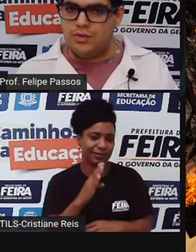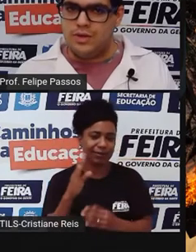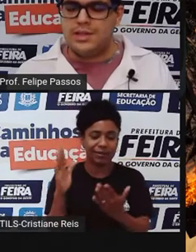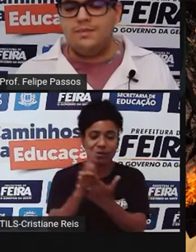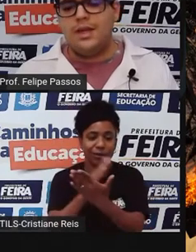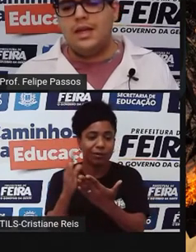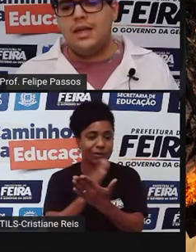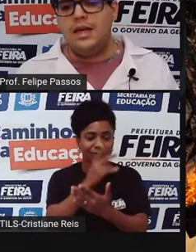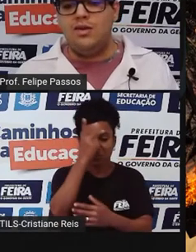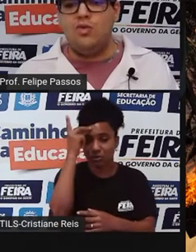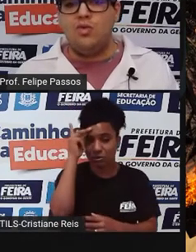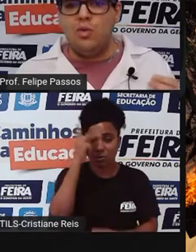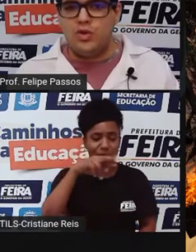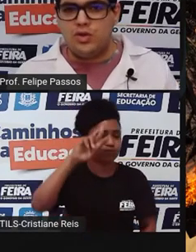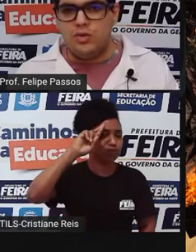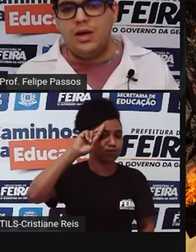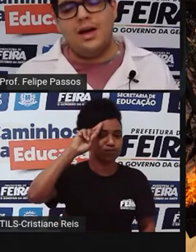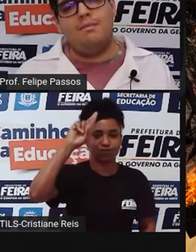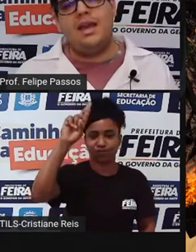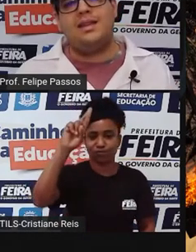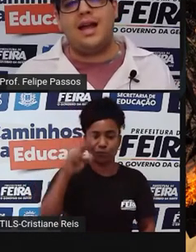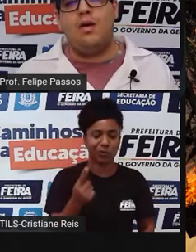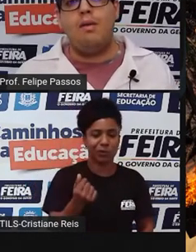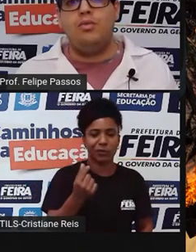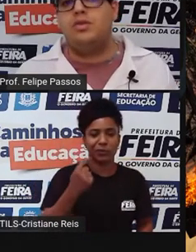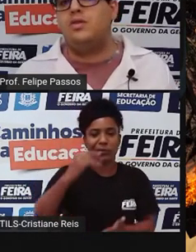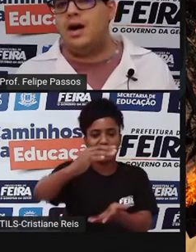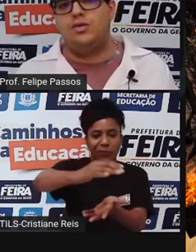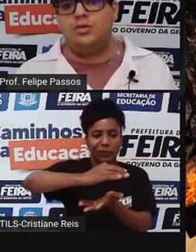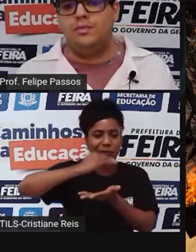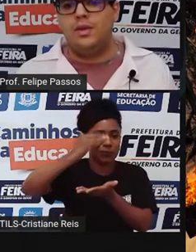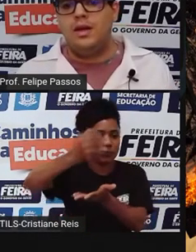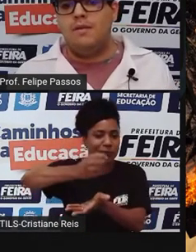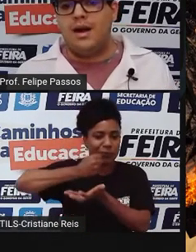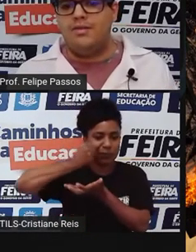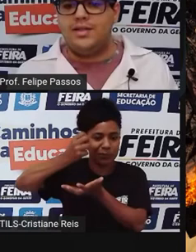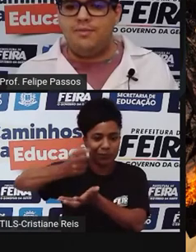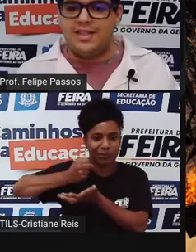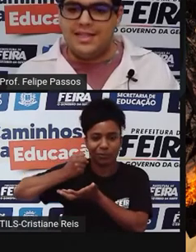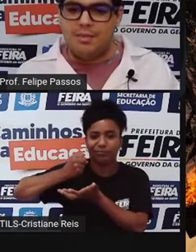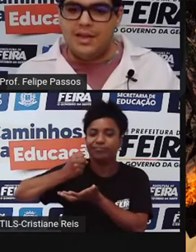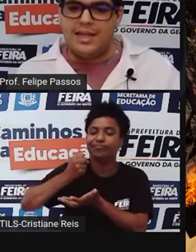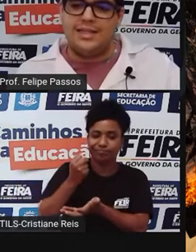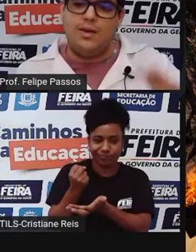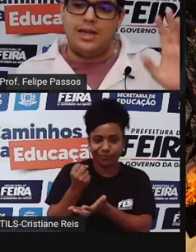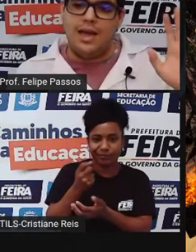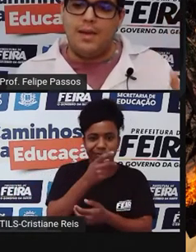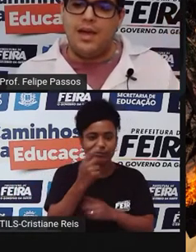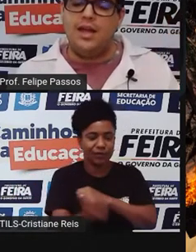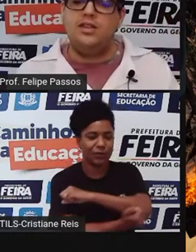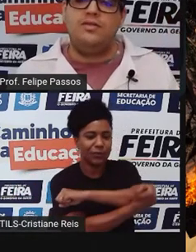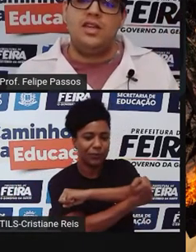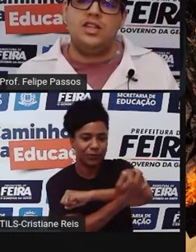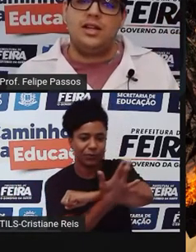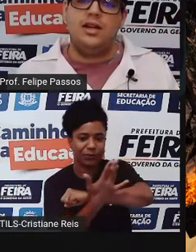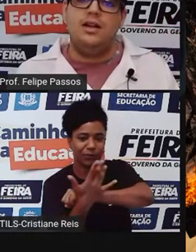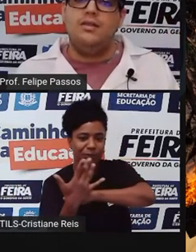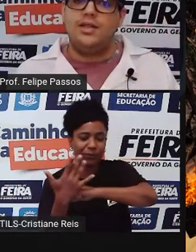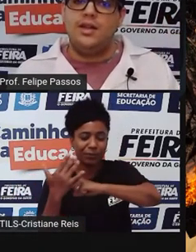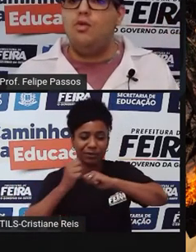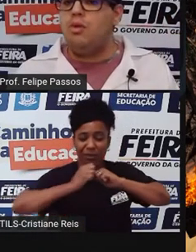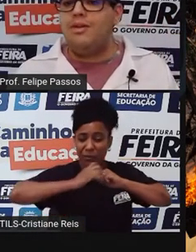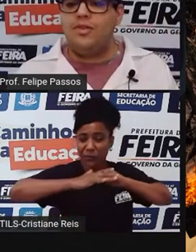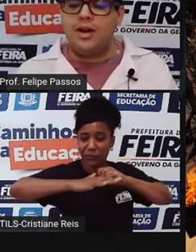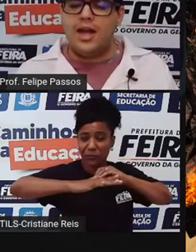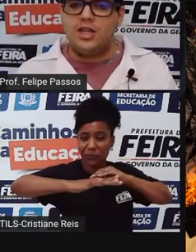poucas pessoas e o custo ambiental é muito alto. Para você fazer essa plantação aqui a perder de vista,